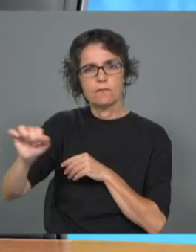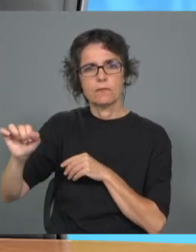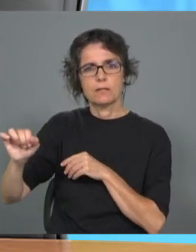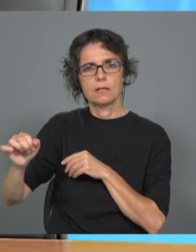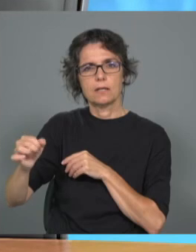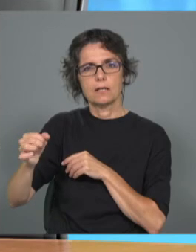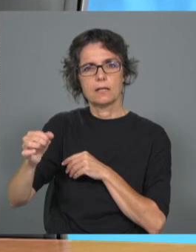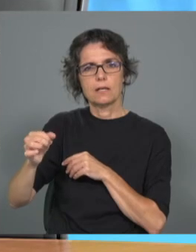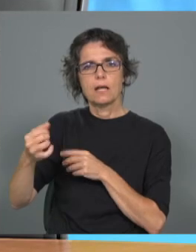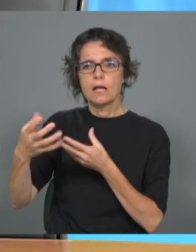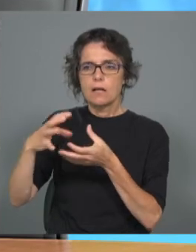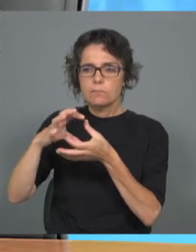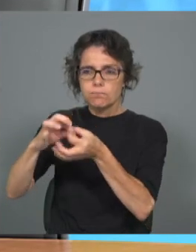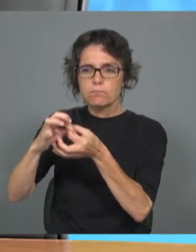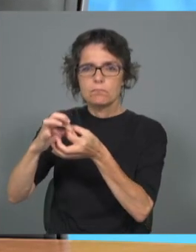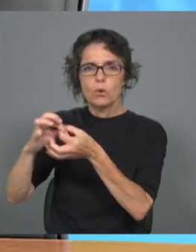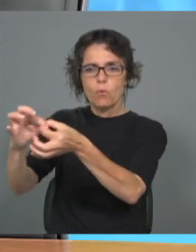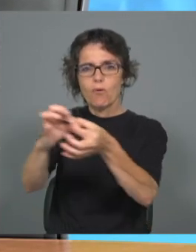para esta construção